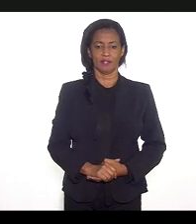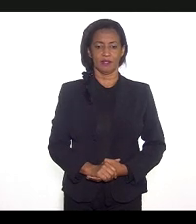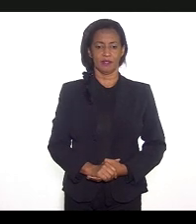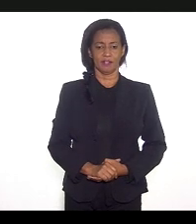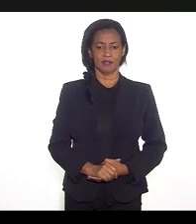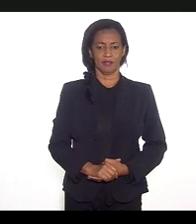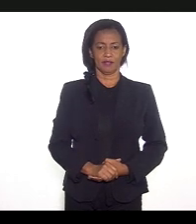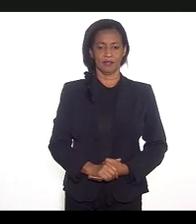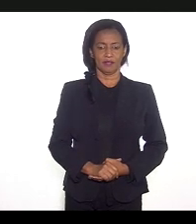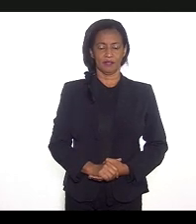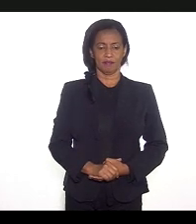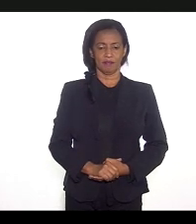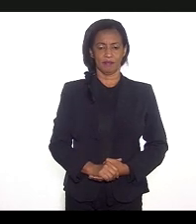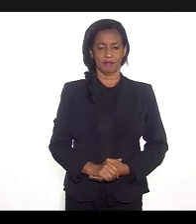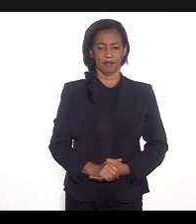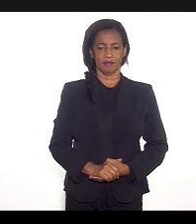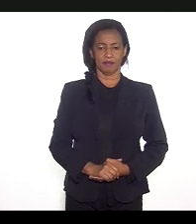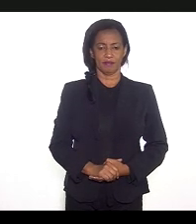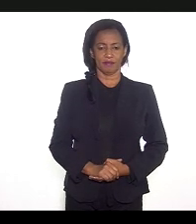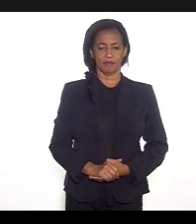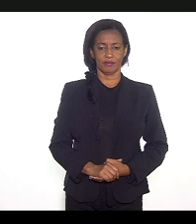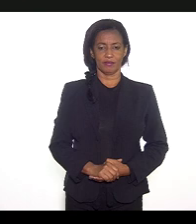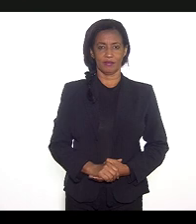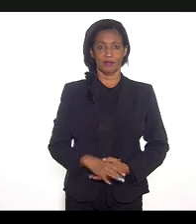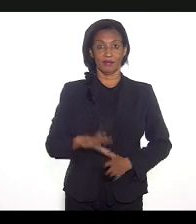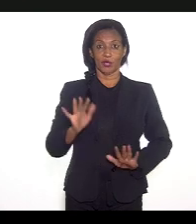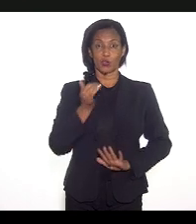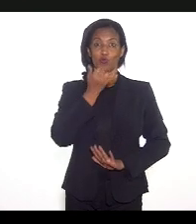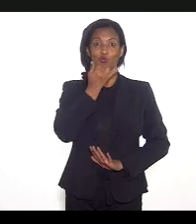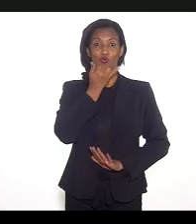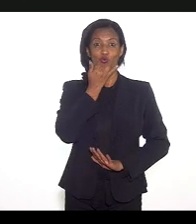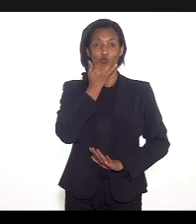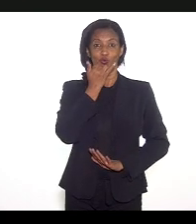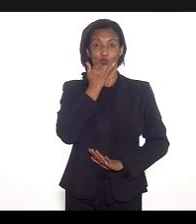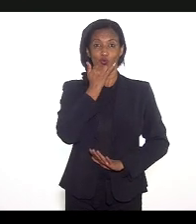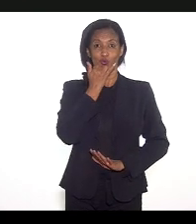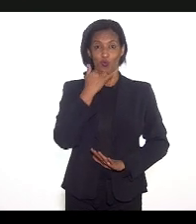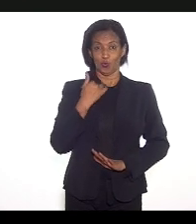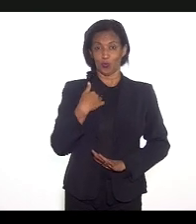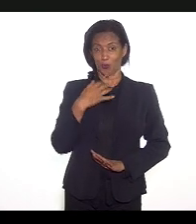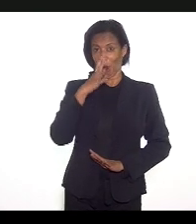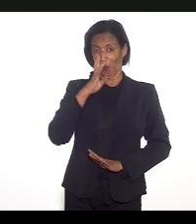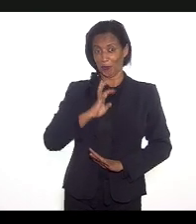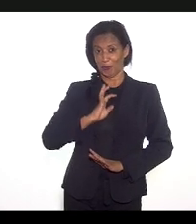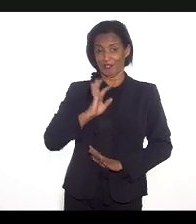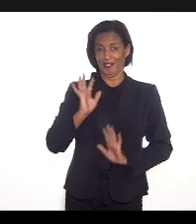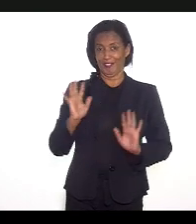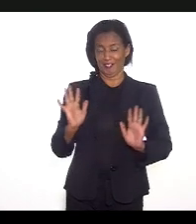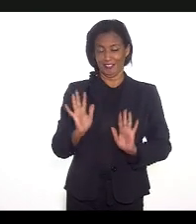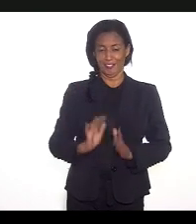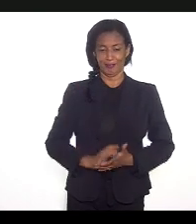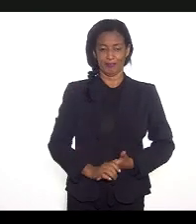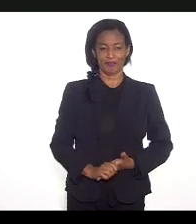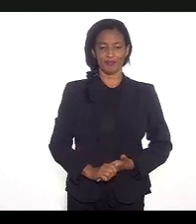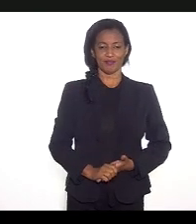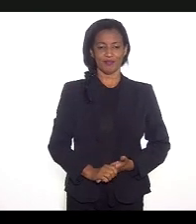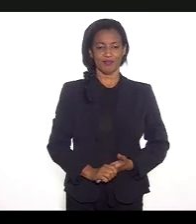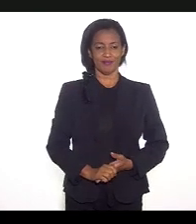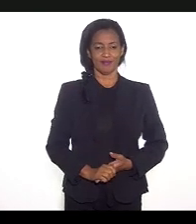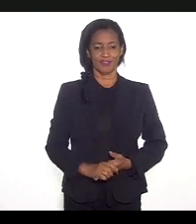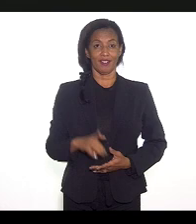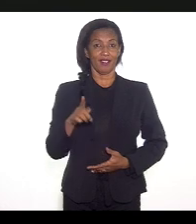Aliás, eu... Pronto, pessoal, desculpe, era eu mesmo. Eu me acuso, era eu mesmo. Vamos lá. O Valdec